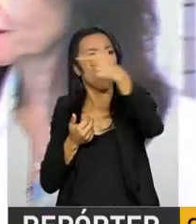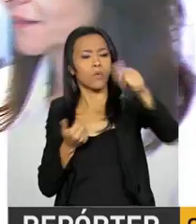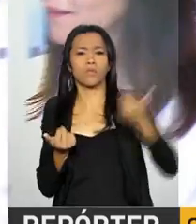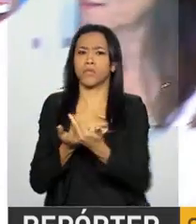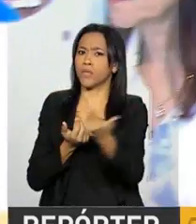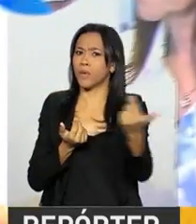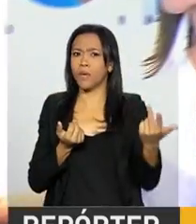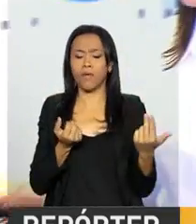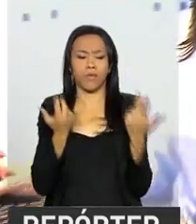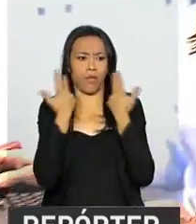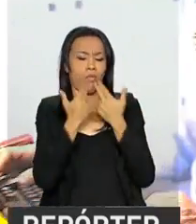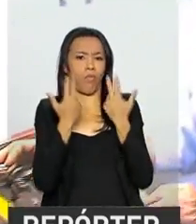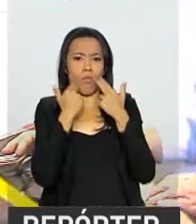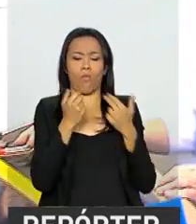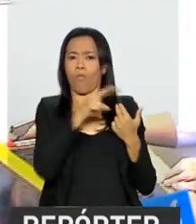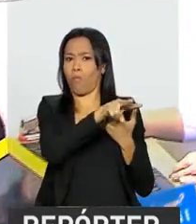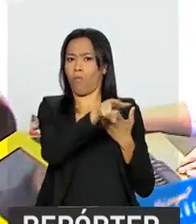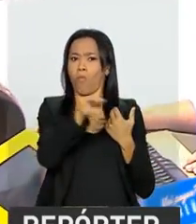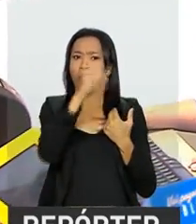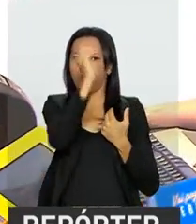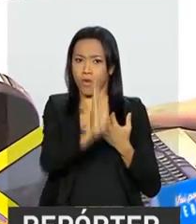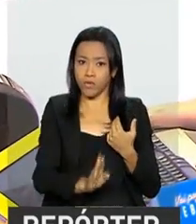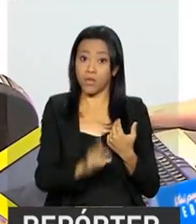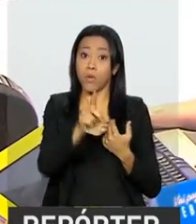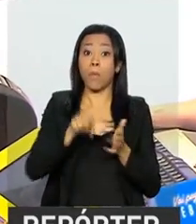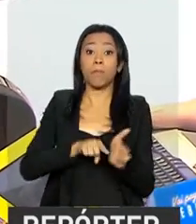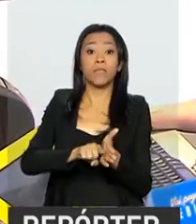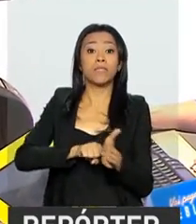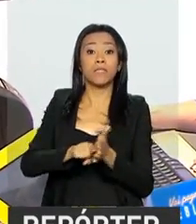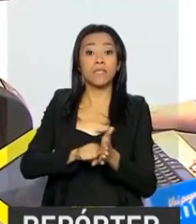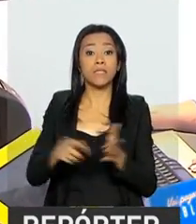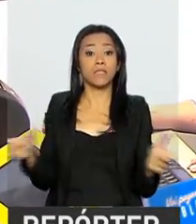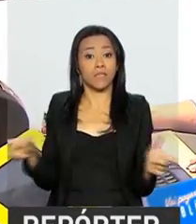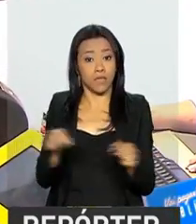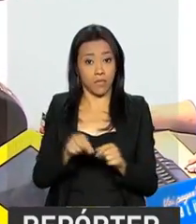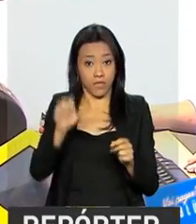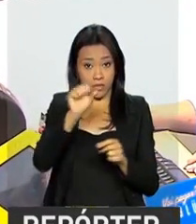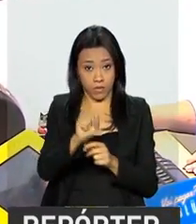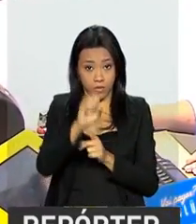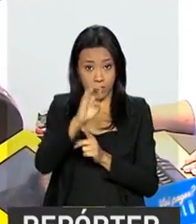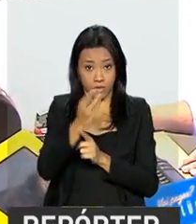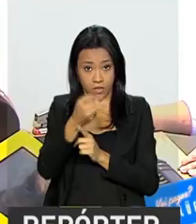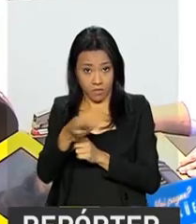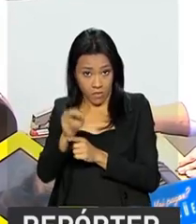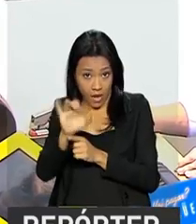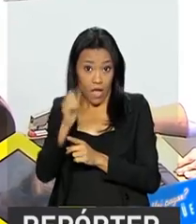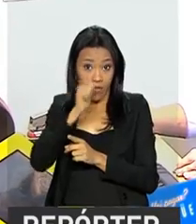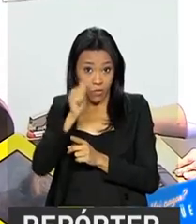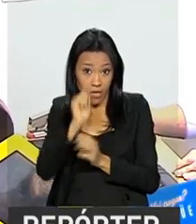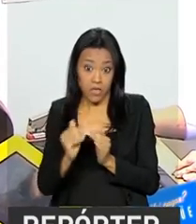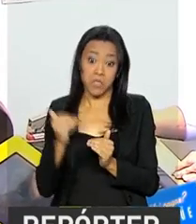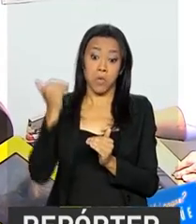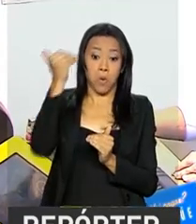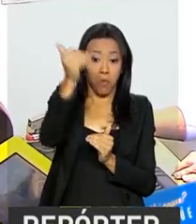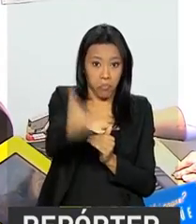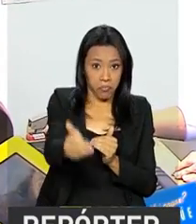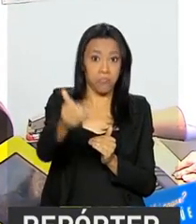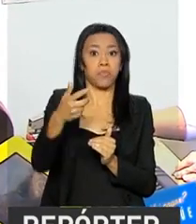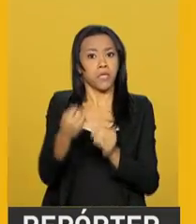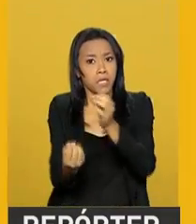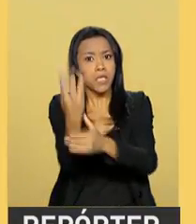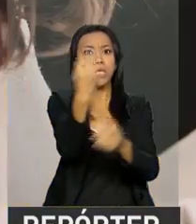frequentes no Brasil segundo uma pesquisa do sebrai as mulheres estão à frente dos homens na criação de novos